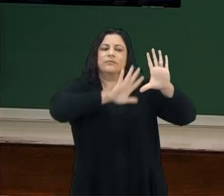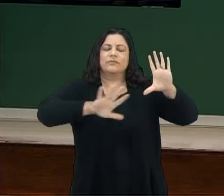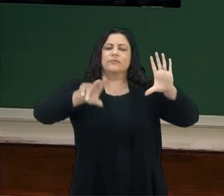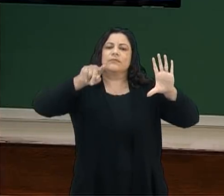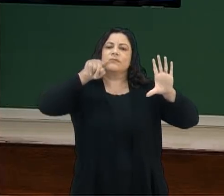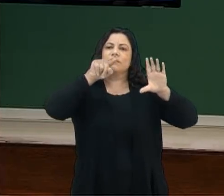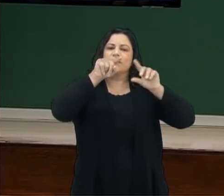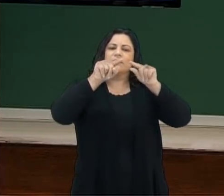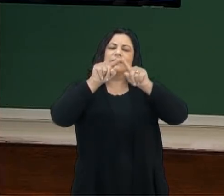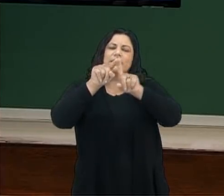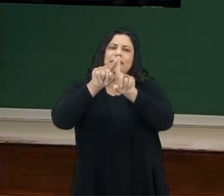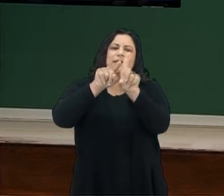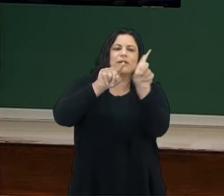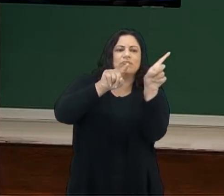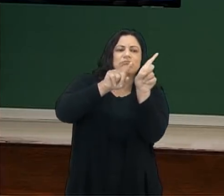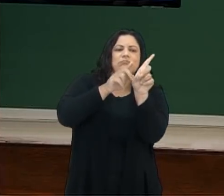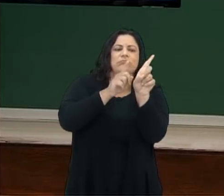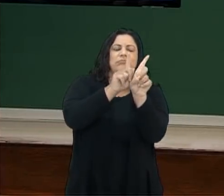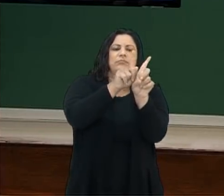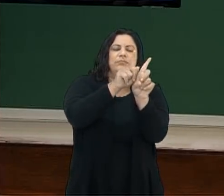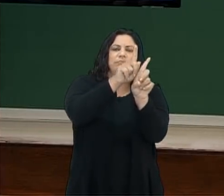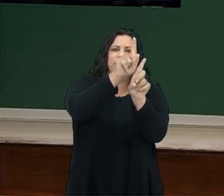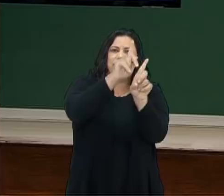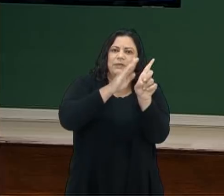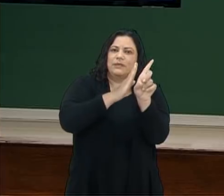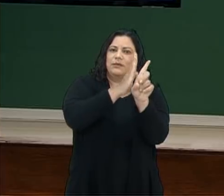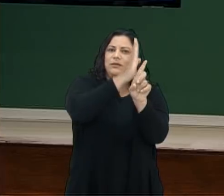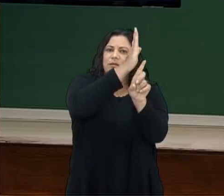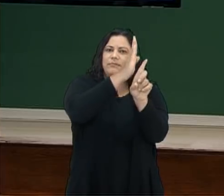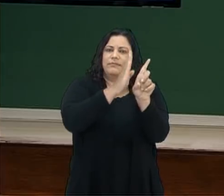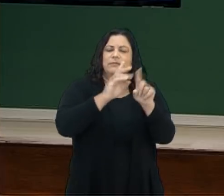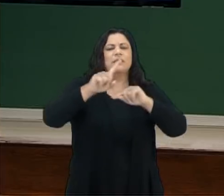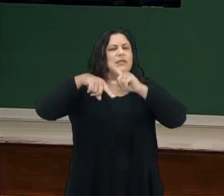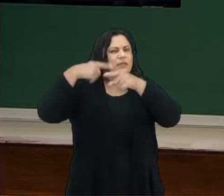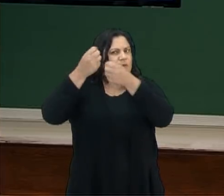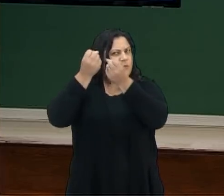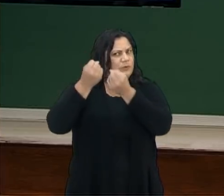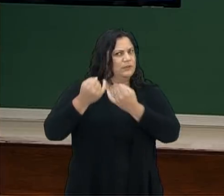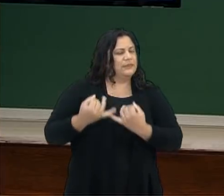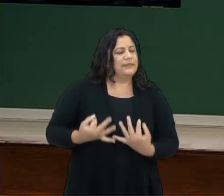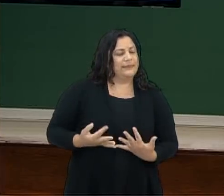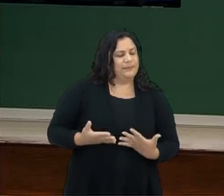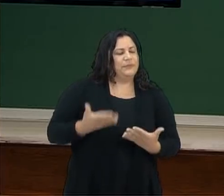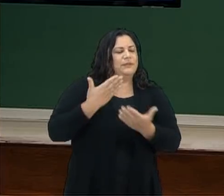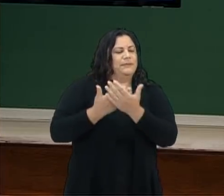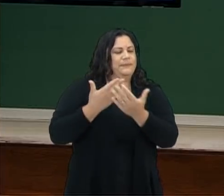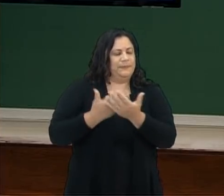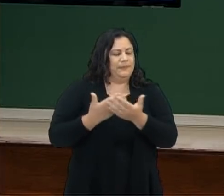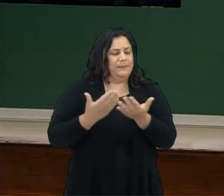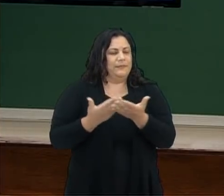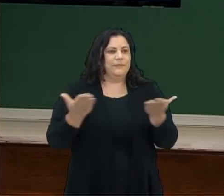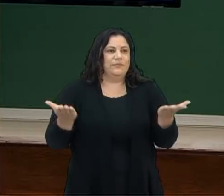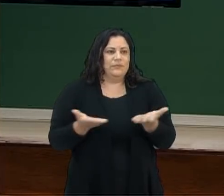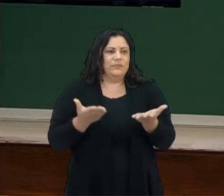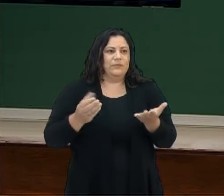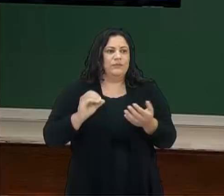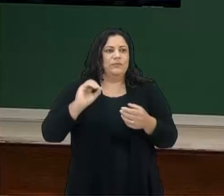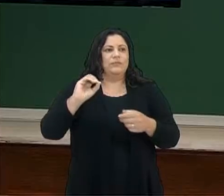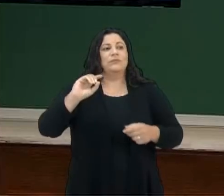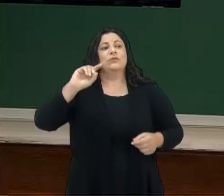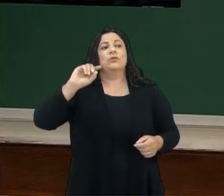medida é chamada de apótema. Aqui não está definido, mas a gente ainda vai falar sobre o apótema na aula de hoje ou na aula de amanhã, tá bom? Muito